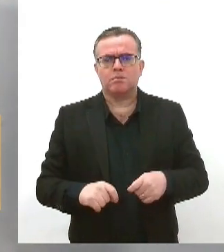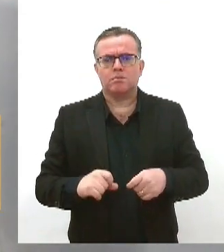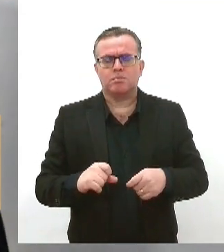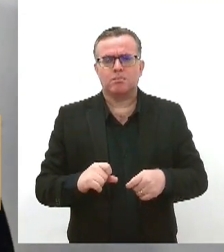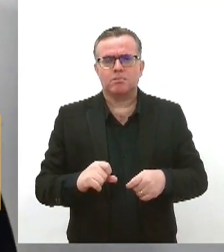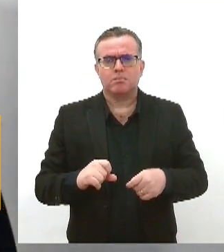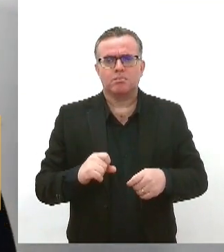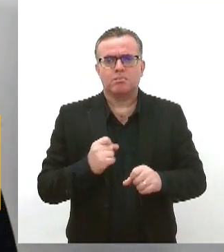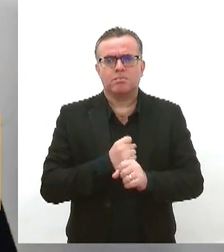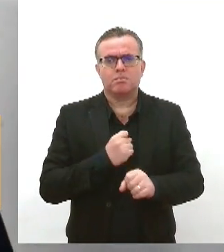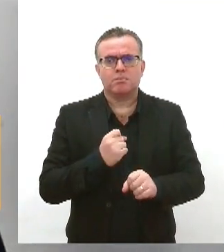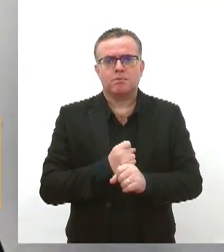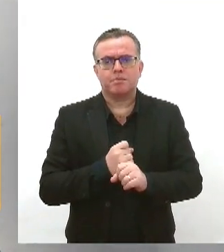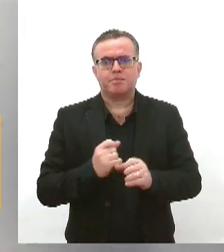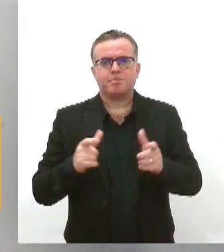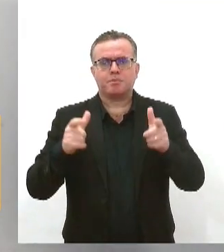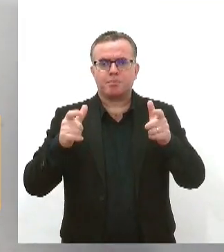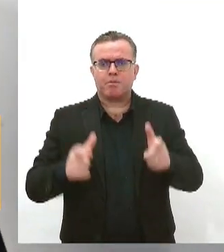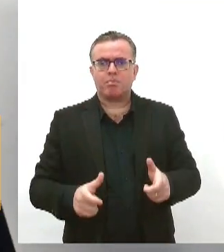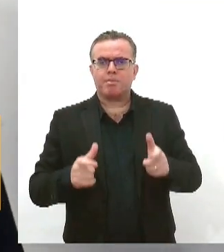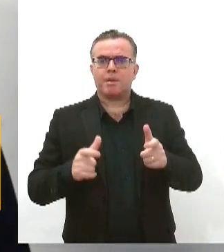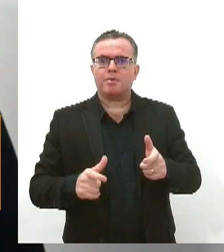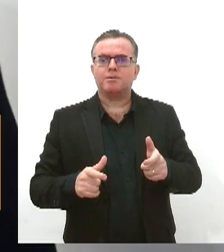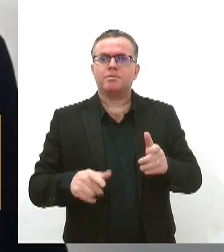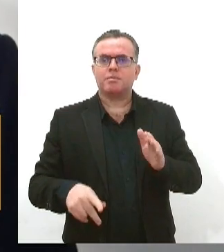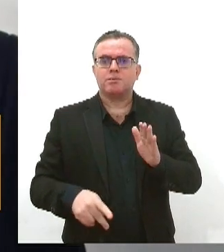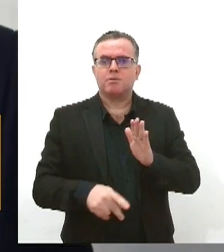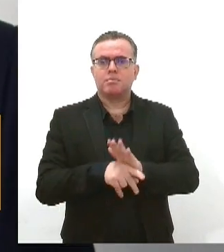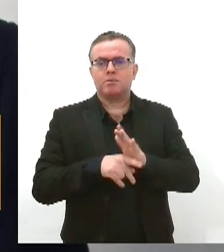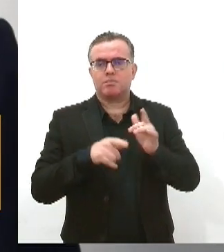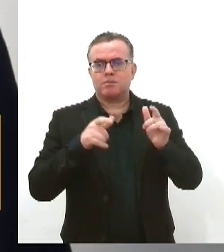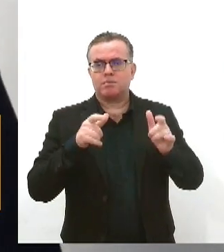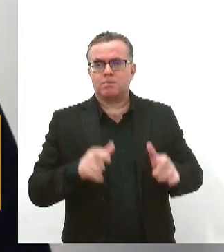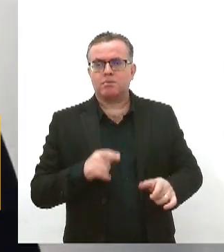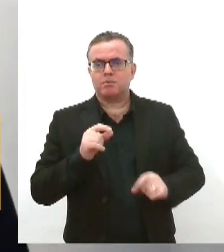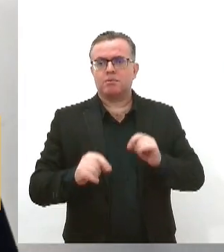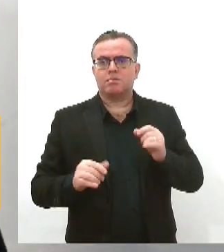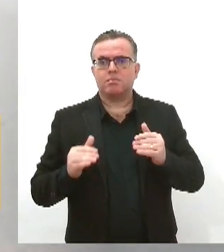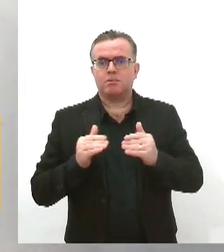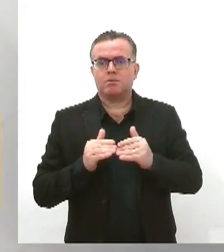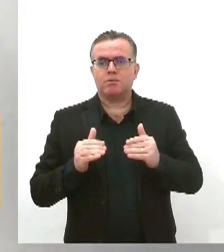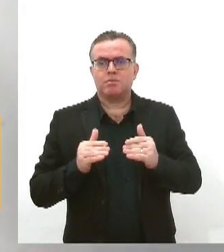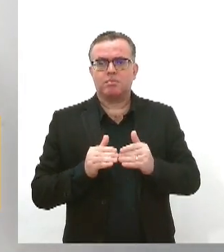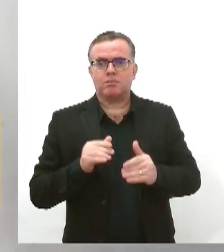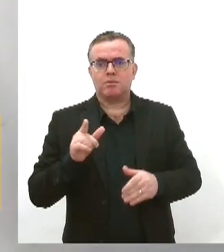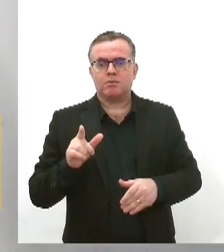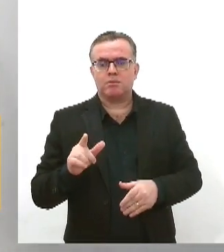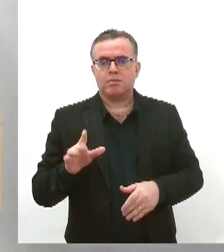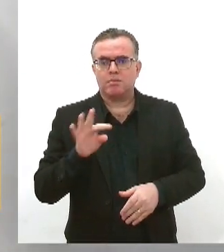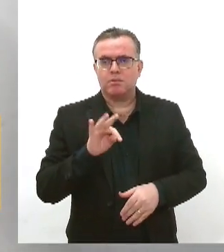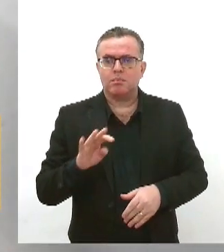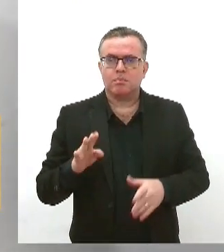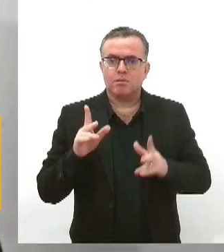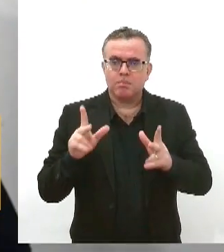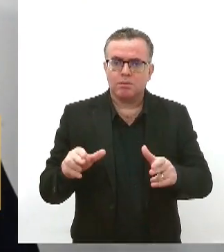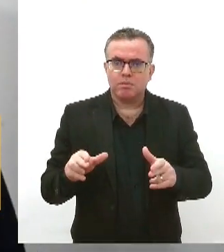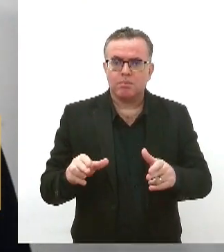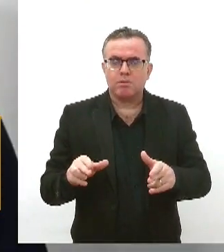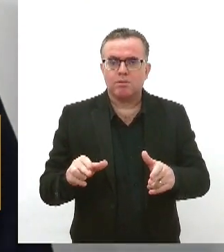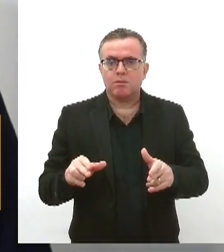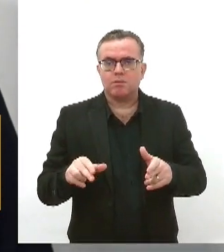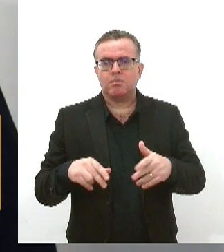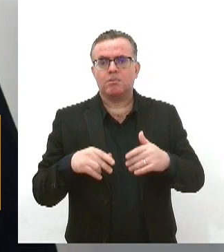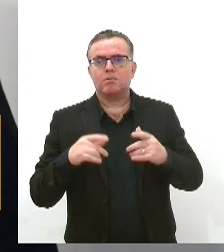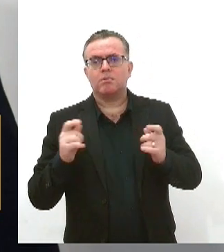essa área num distrito industrial similar ao que existe hoje na cidade de Tobias Barreto, para que a cidade possa estar